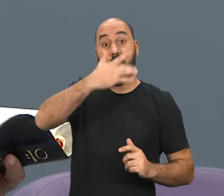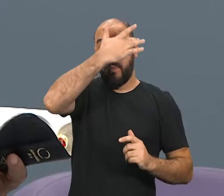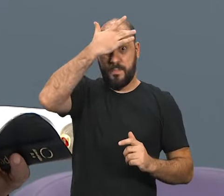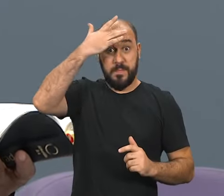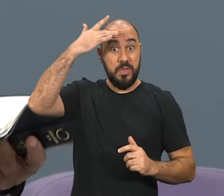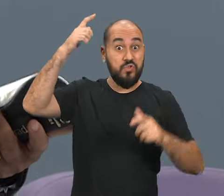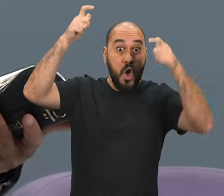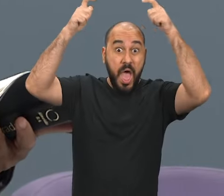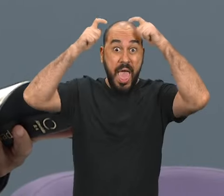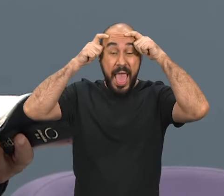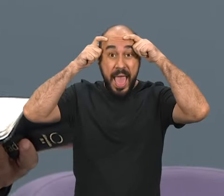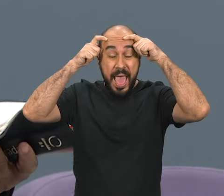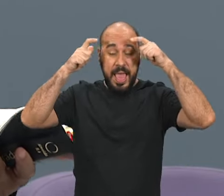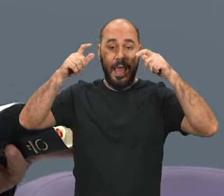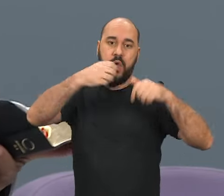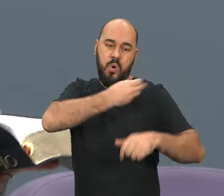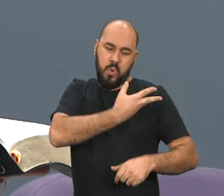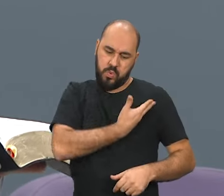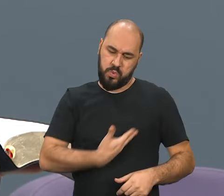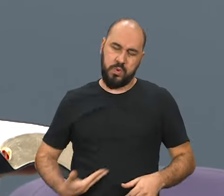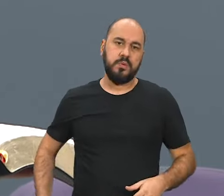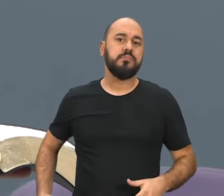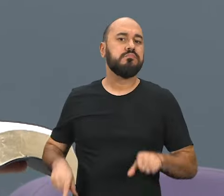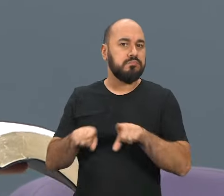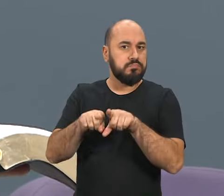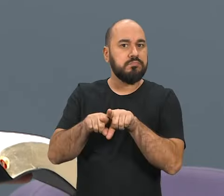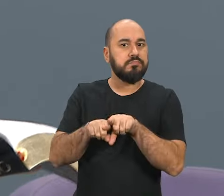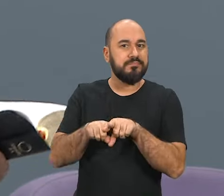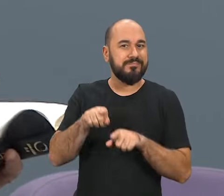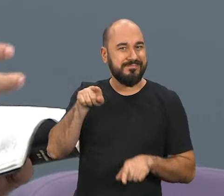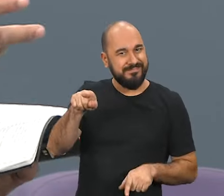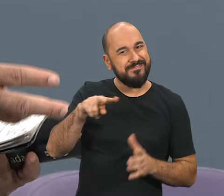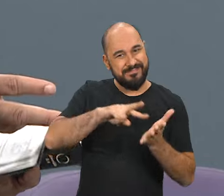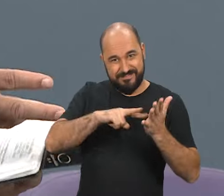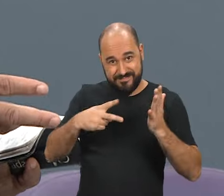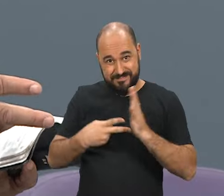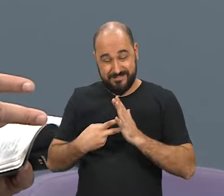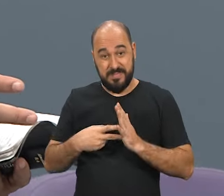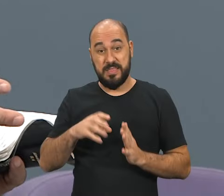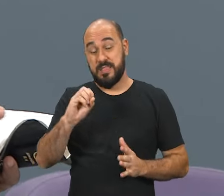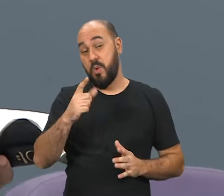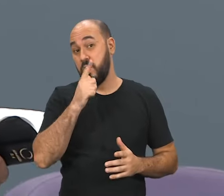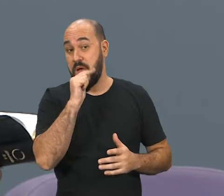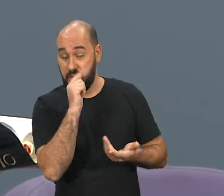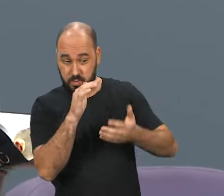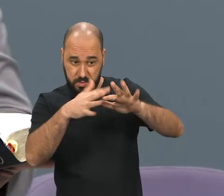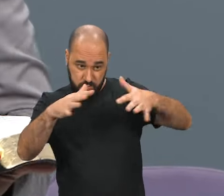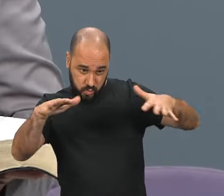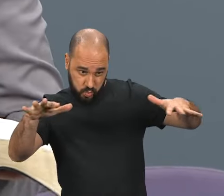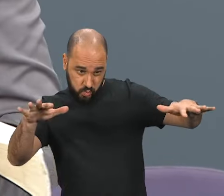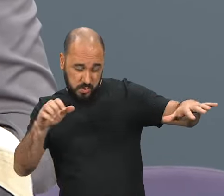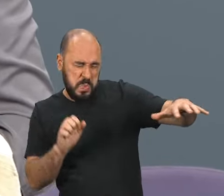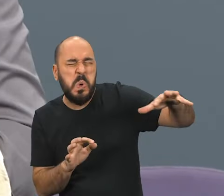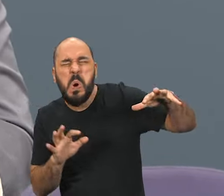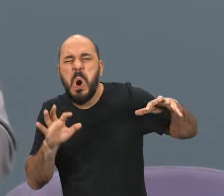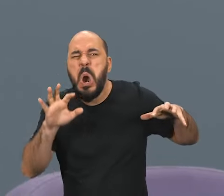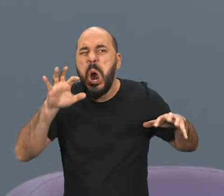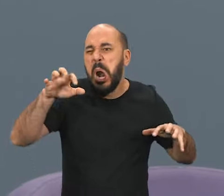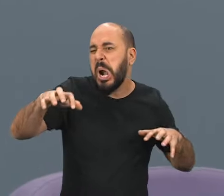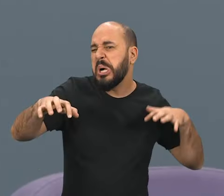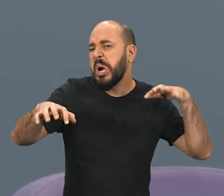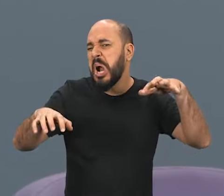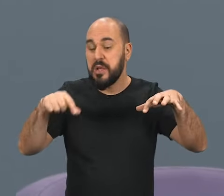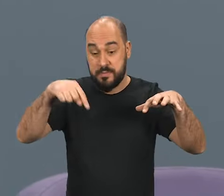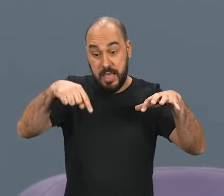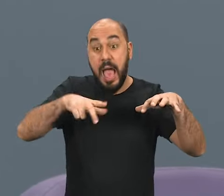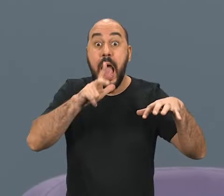Entendeu ou não? Então veja, vi emergir do mar, água, uma besta, um animal. Então significa, eu vi sair do meio do povo,